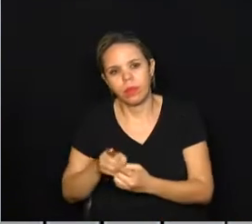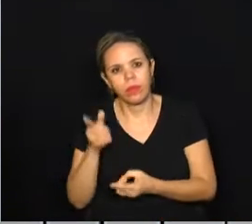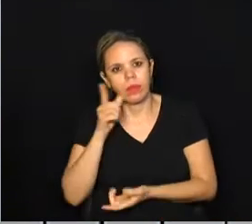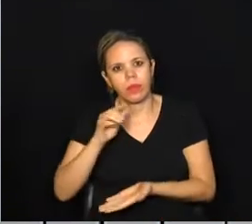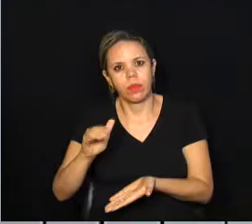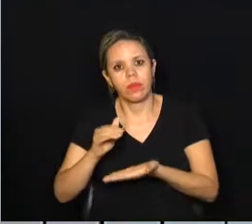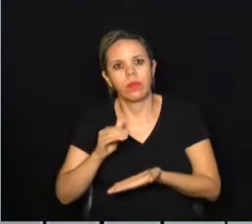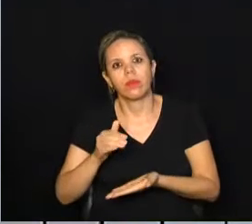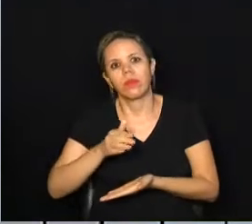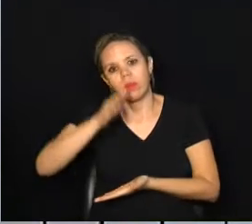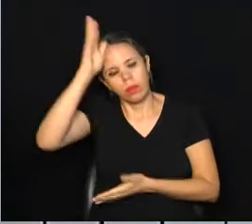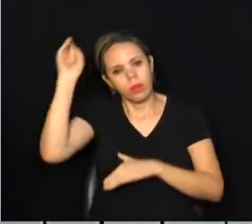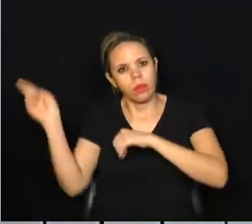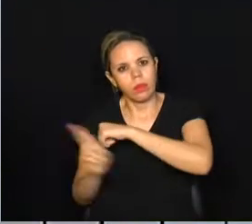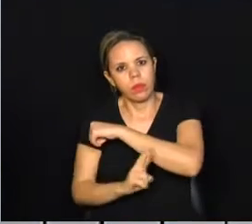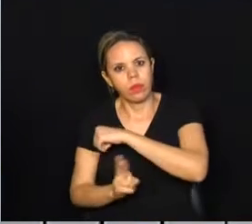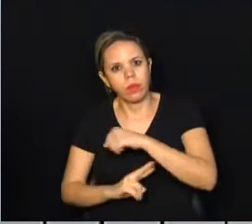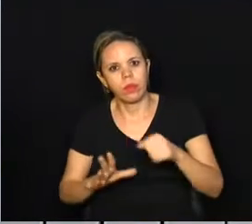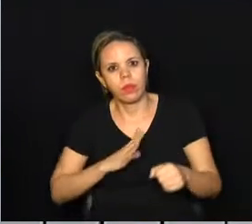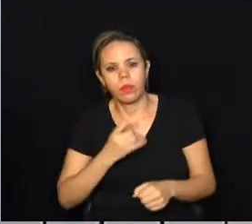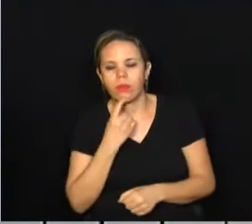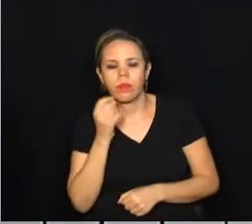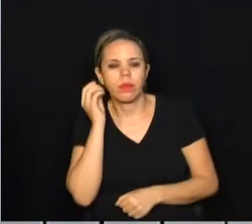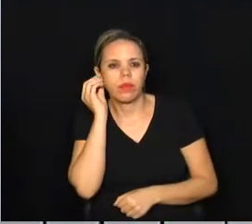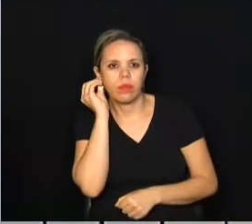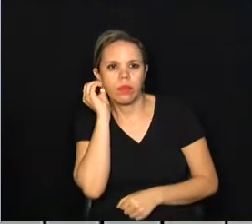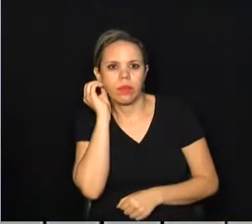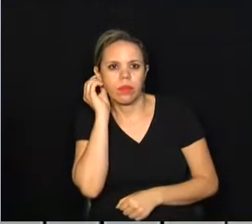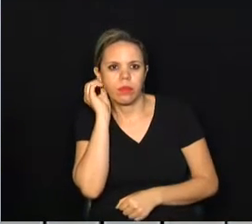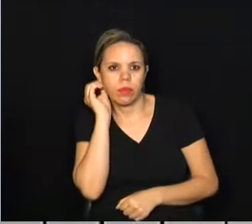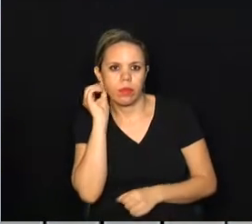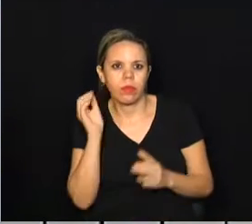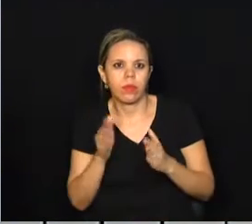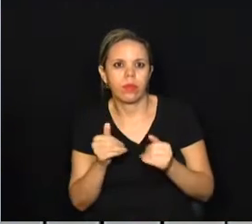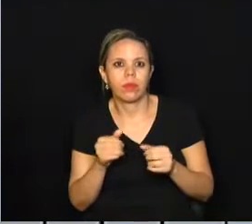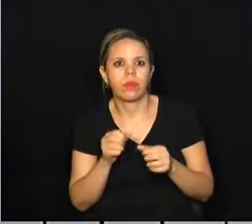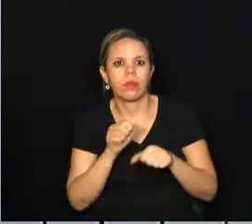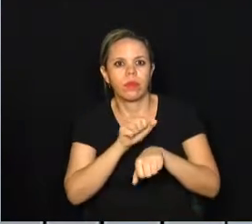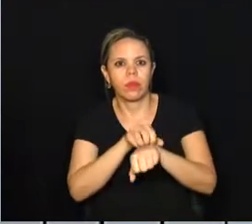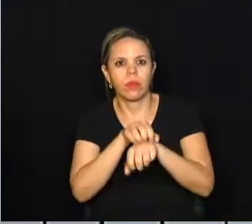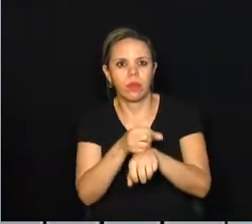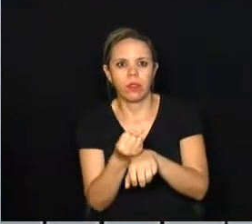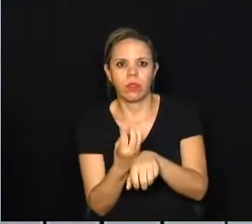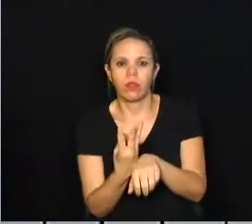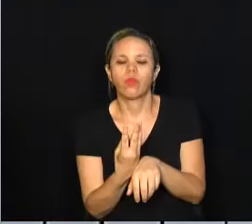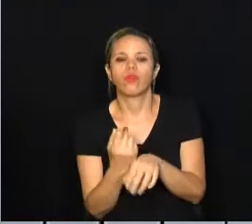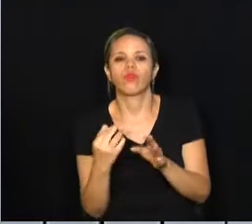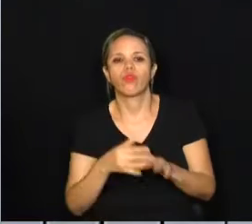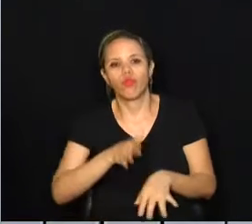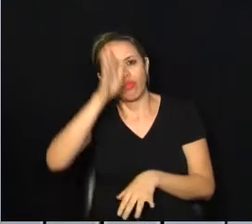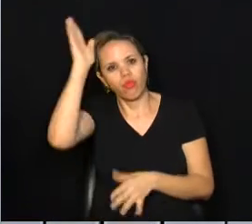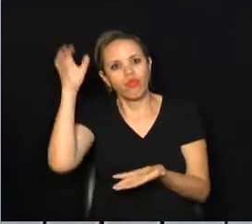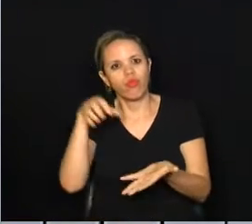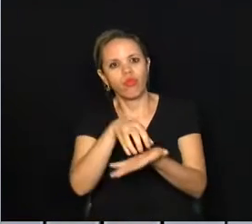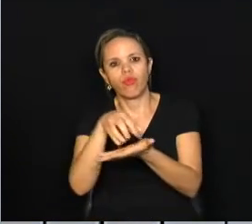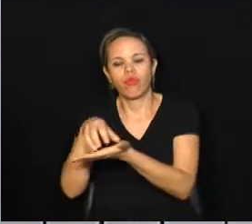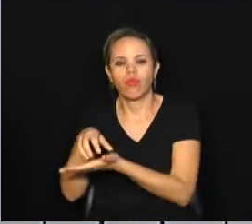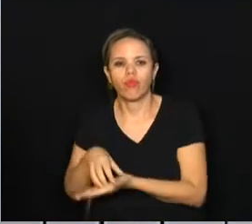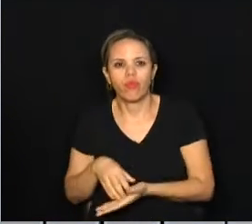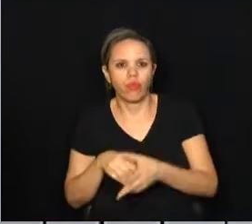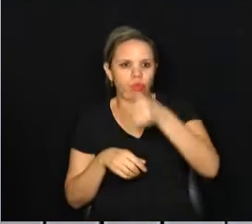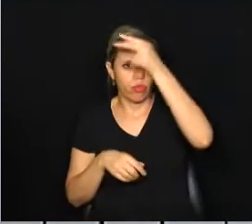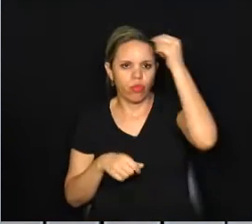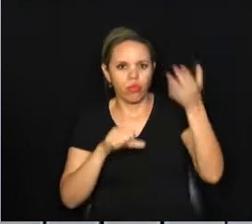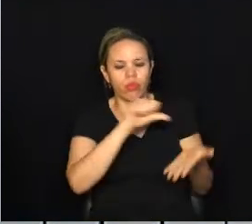das rodovias da região metropolitana de Campinas, ao SAMU, Corpo de Bombeiros, às prefeituras